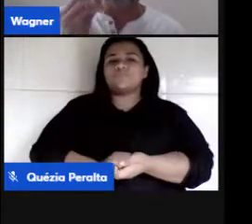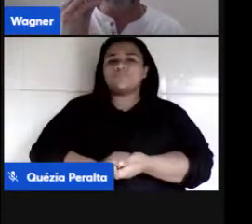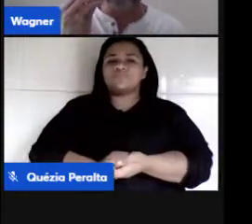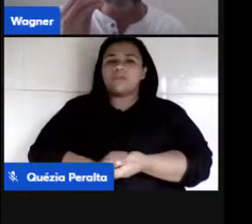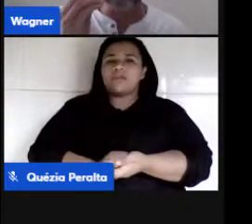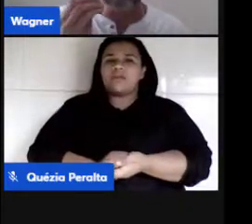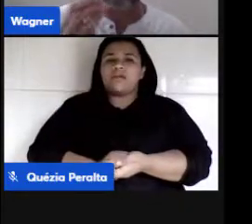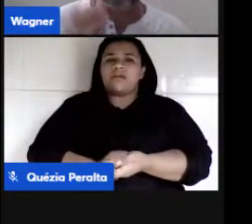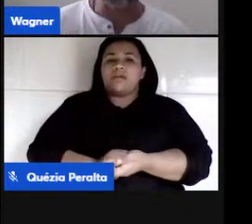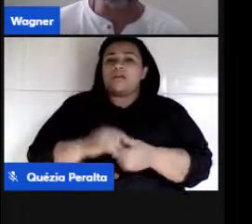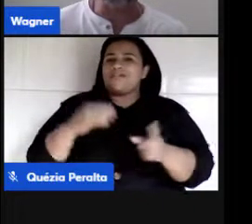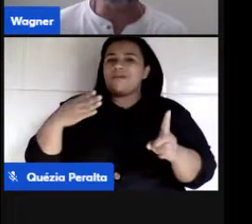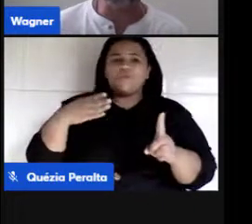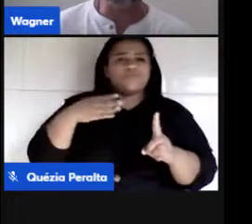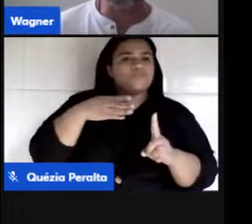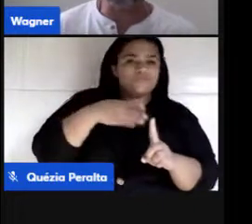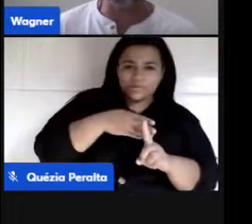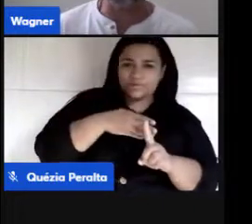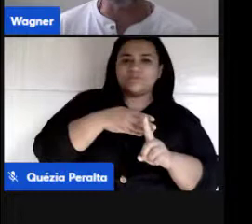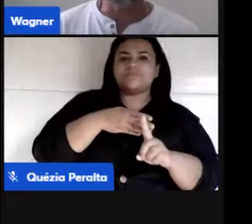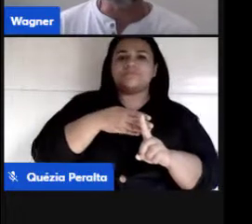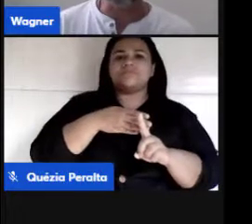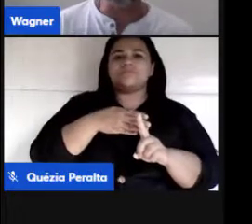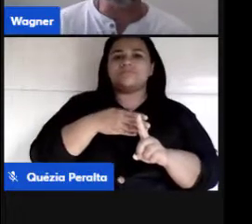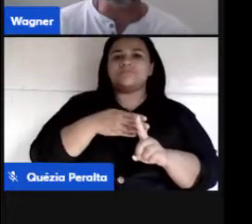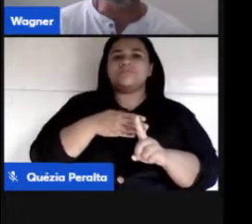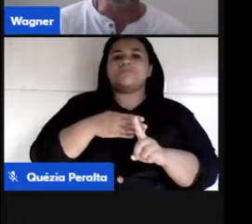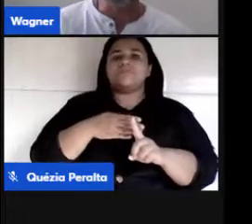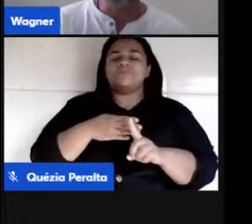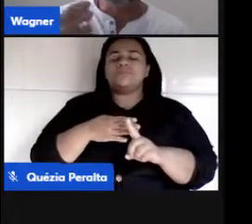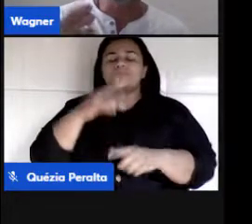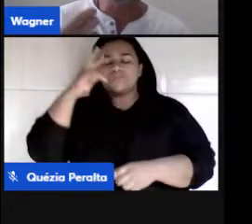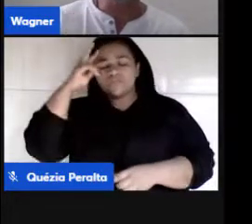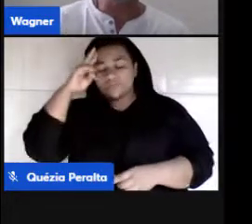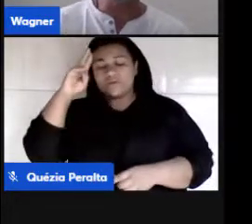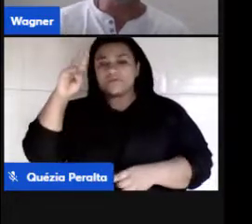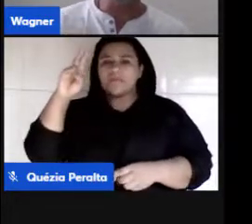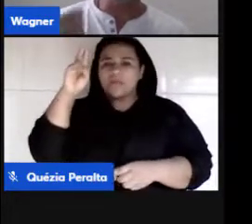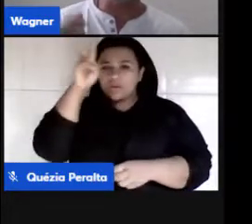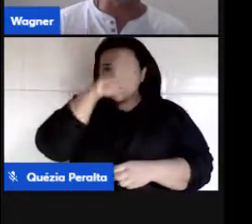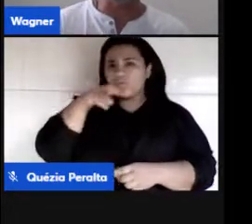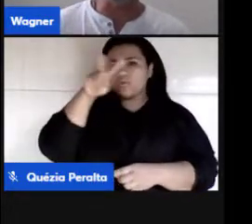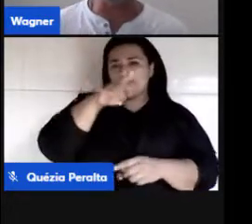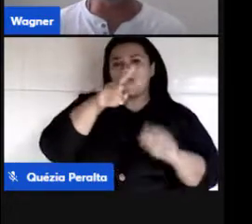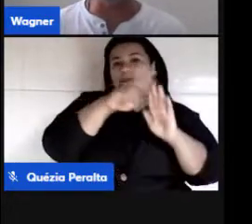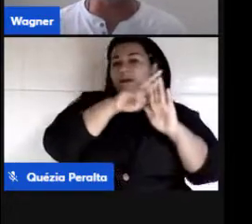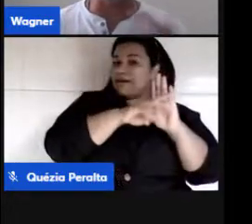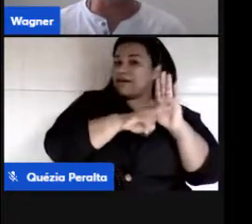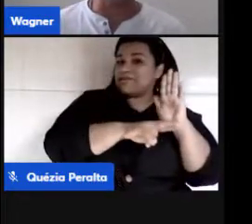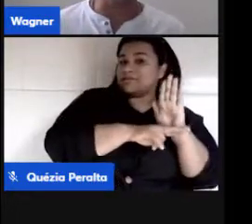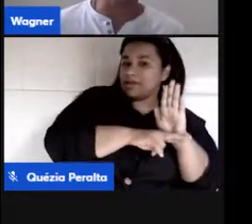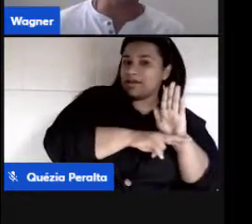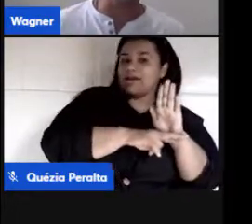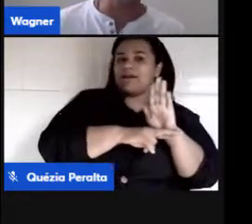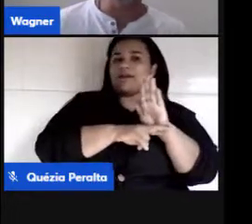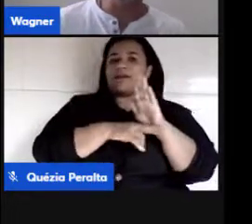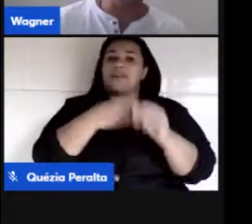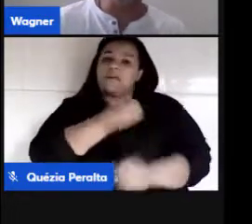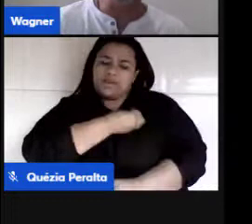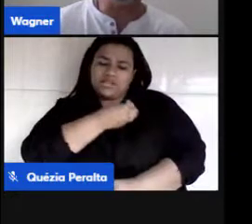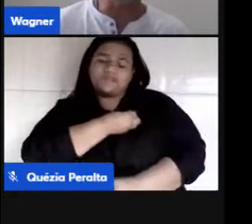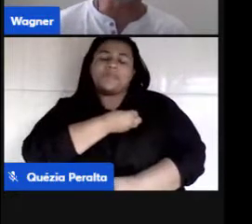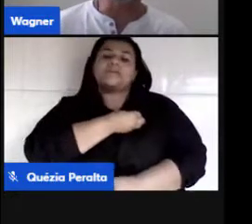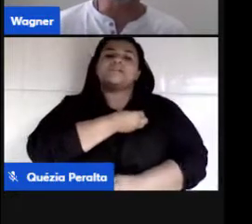subjetivo. Então, vai muito, professor, da sua análise, do seu olhar, como respeita às regras, a cooperação, a participação,